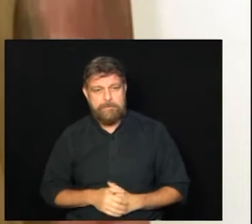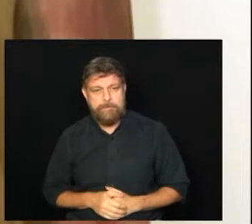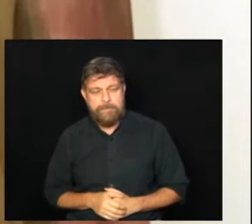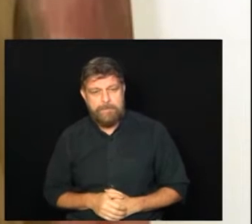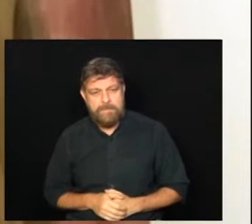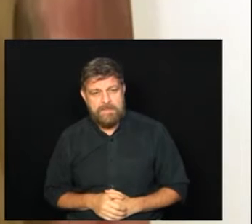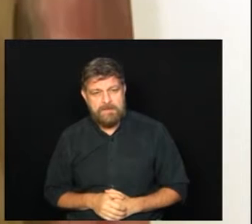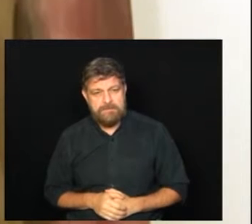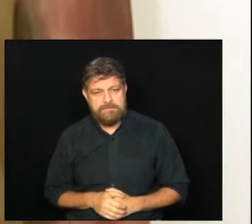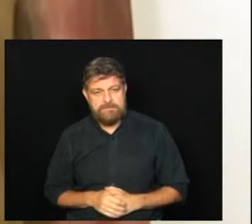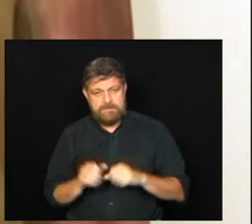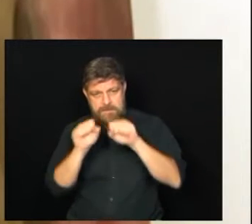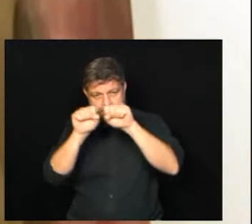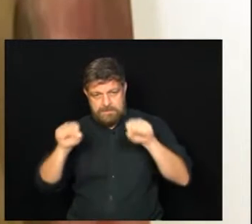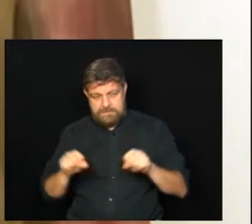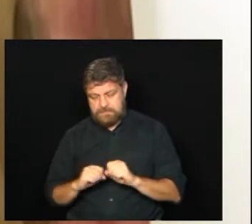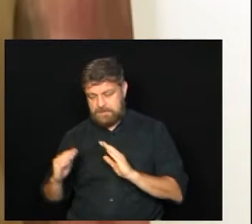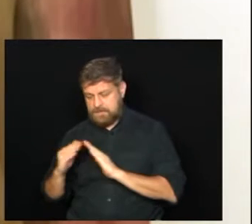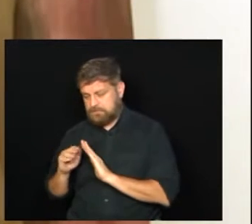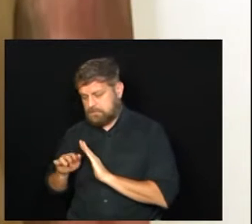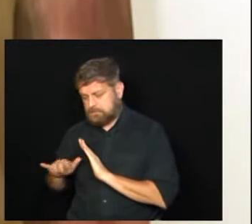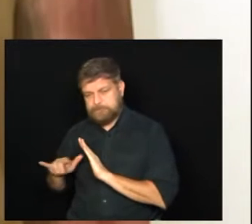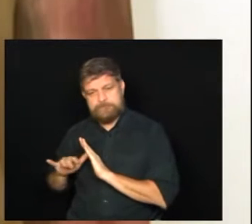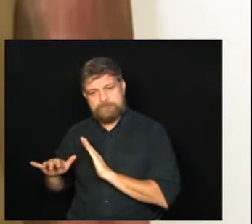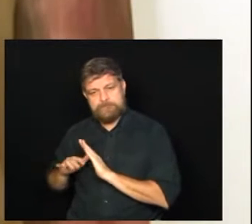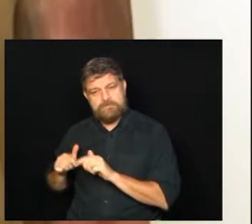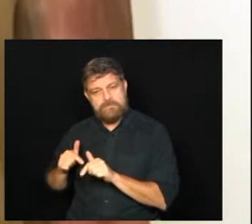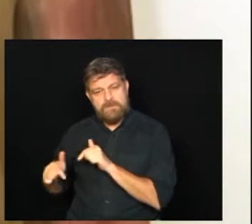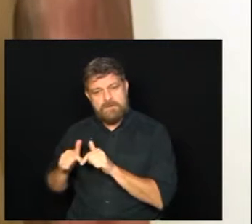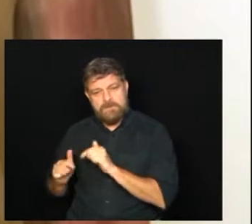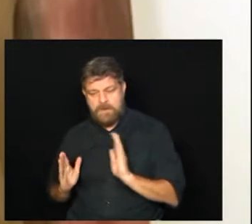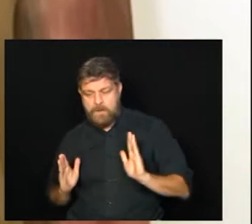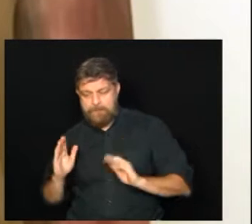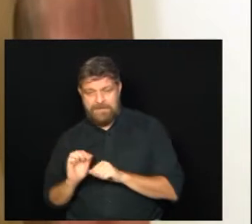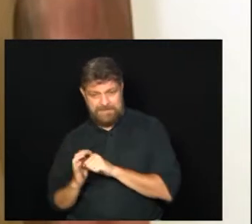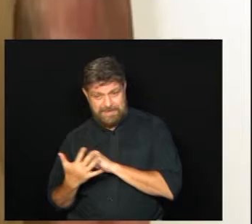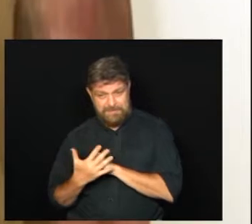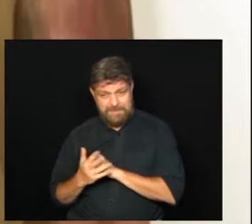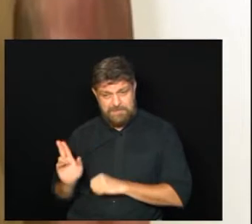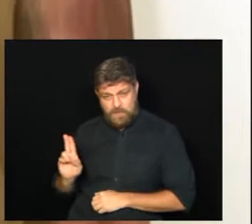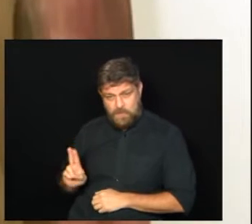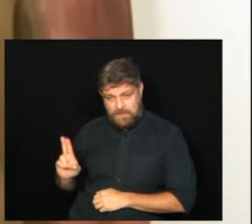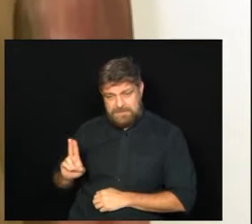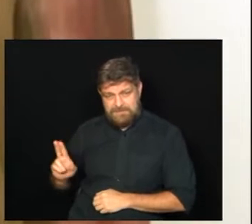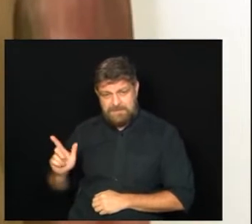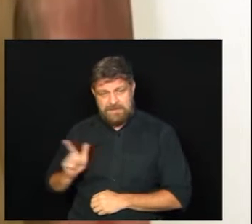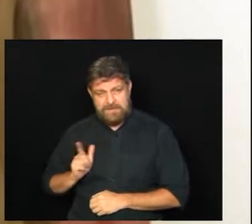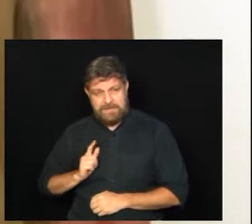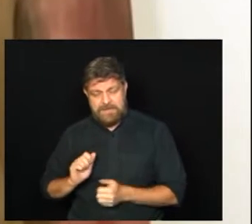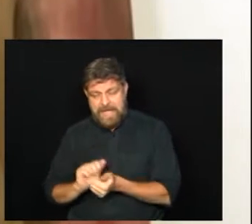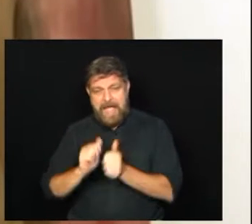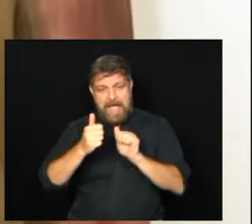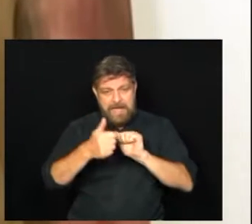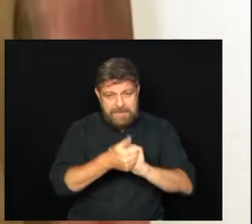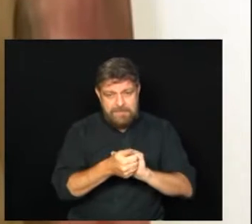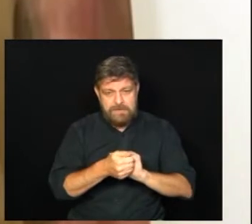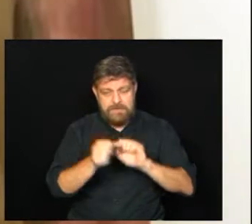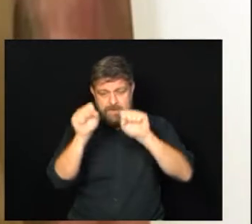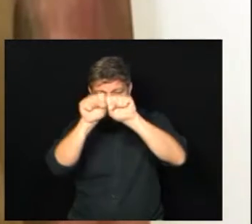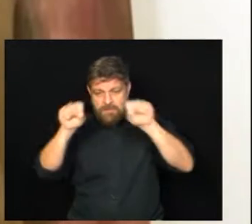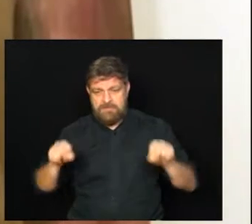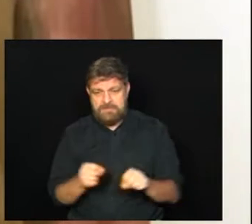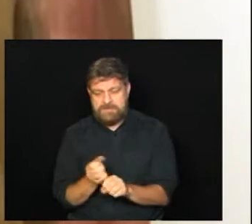O sistema de trabalho home office, amplamente utilizado durante a pandemia, ele está sendo aperfeiçoado para o sistema